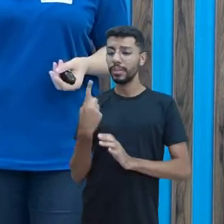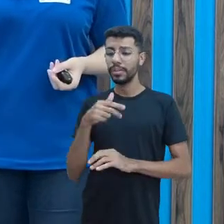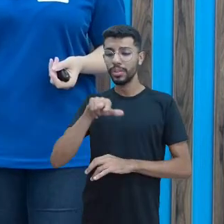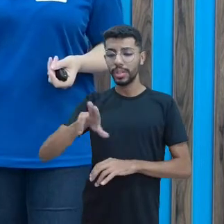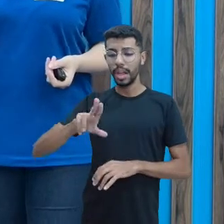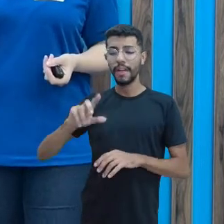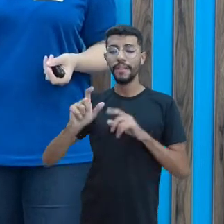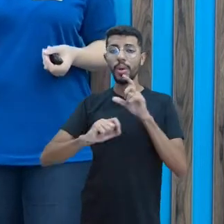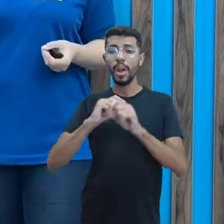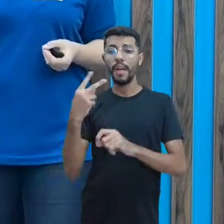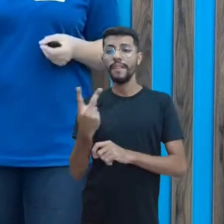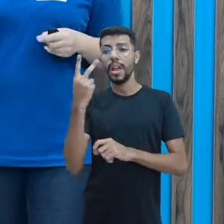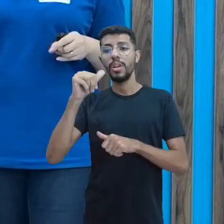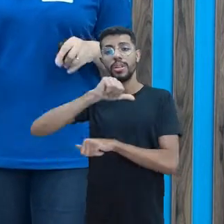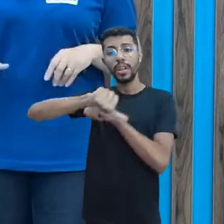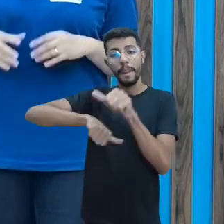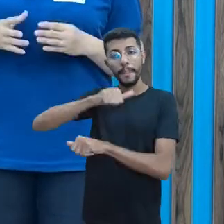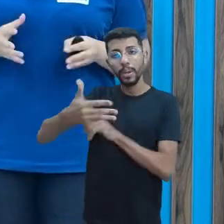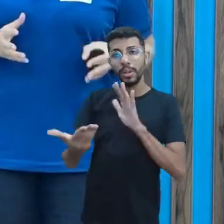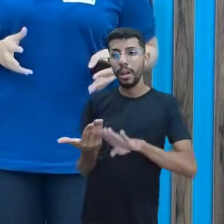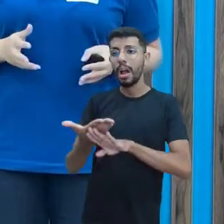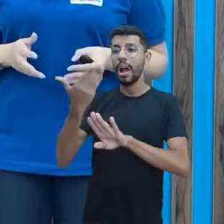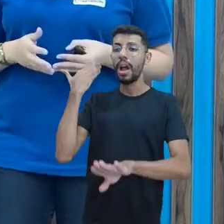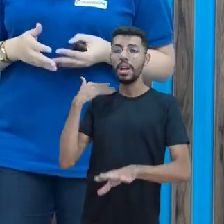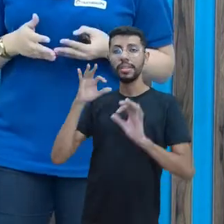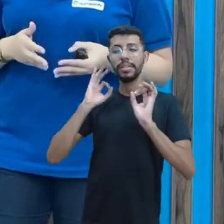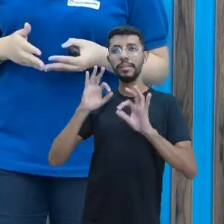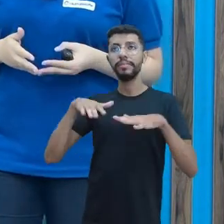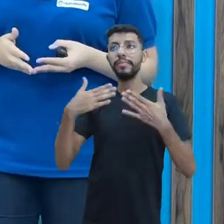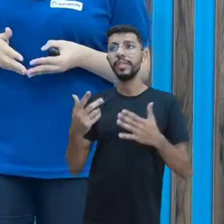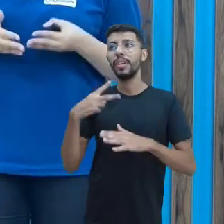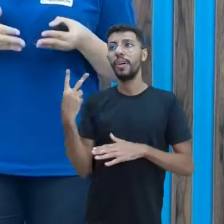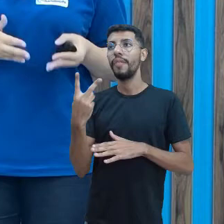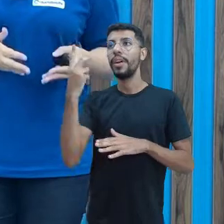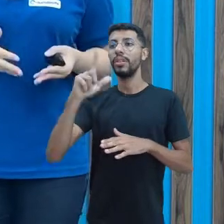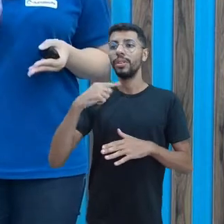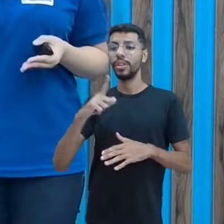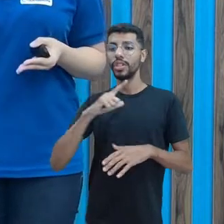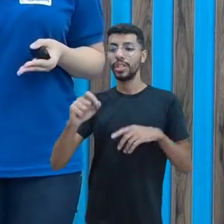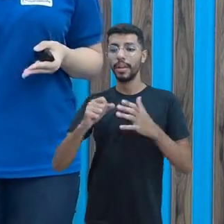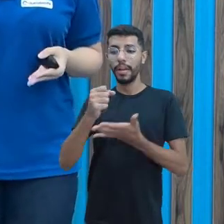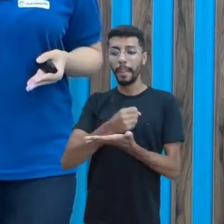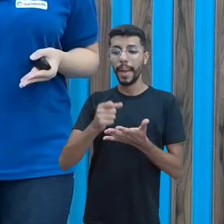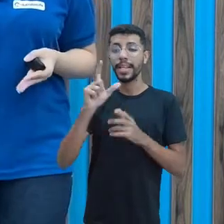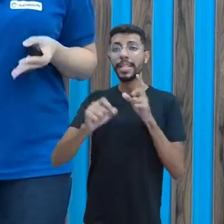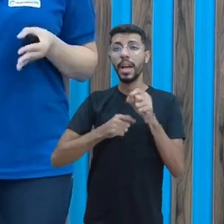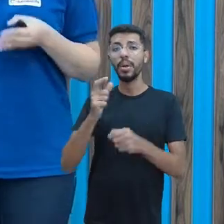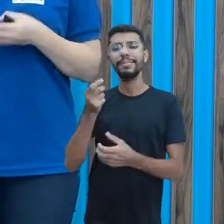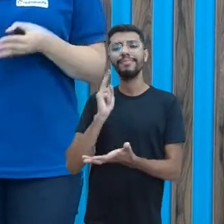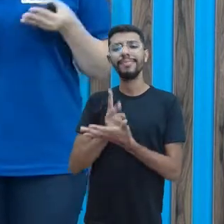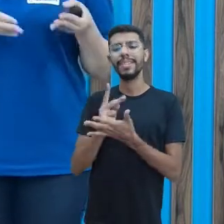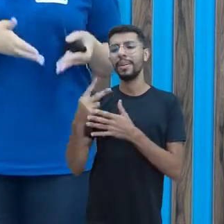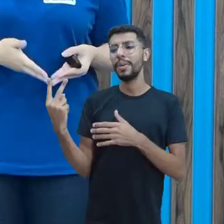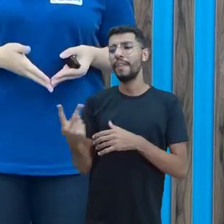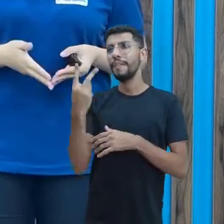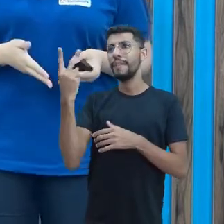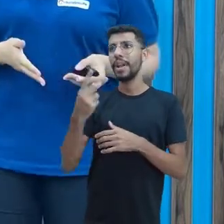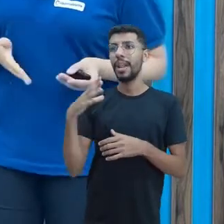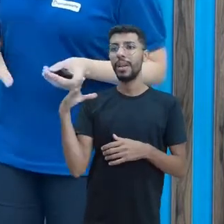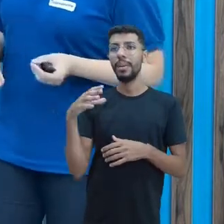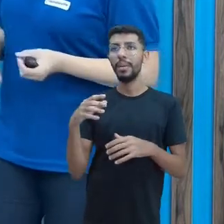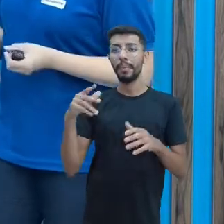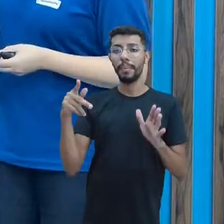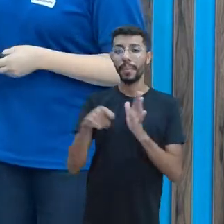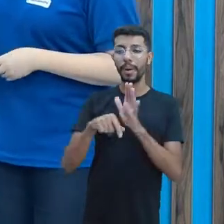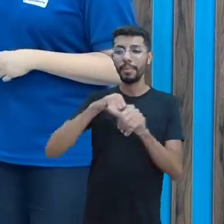foram modificados anteriormente, tá? Então, o valor que a gente está tomando como base é sempre o valor imediato após aquela mudança,